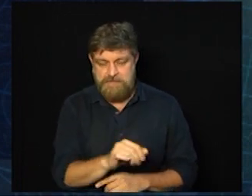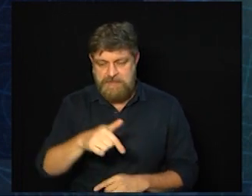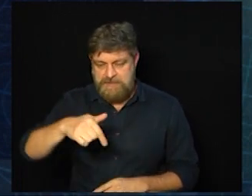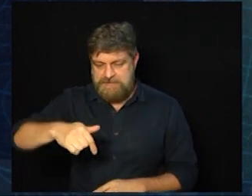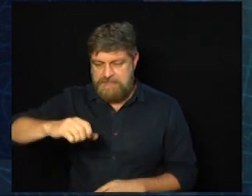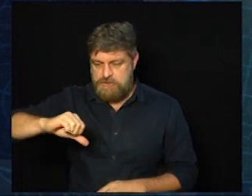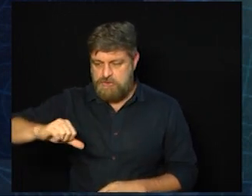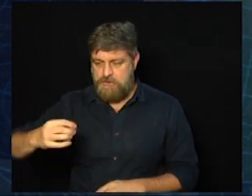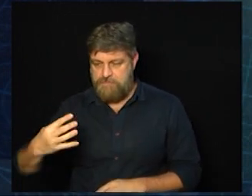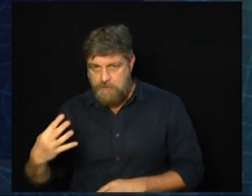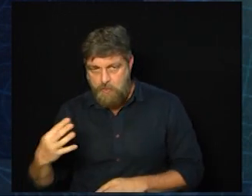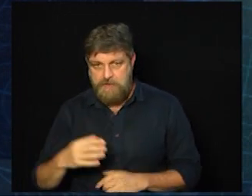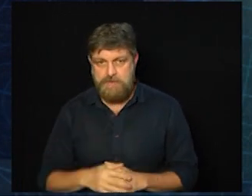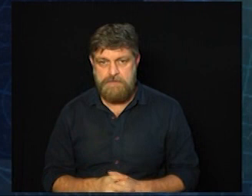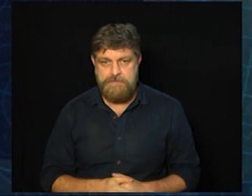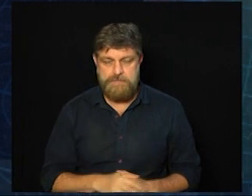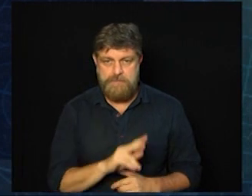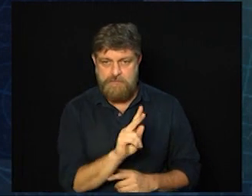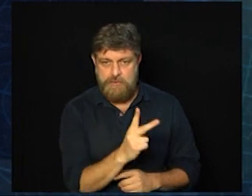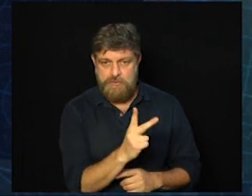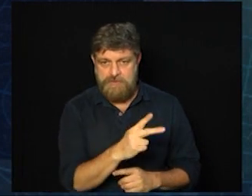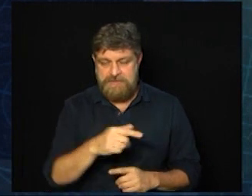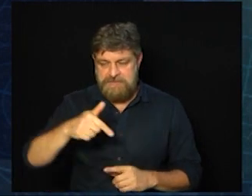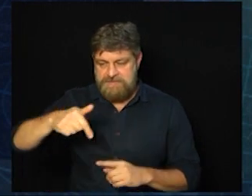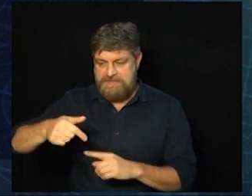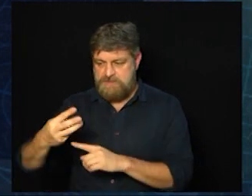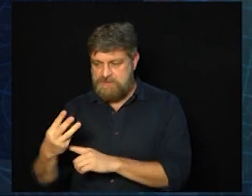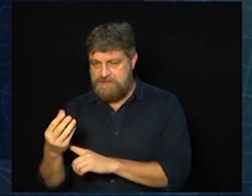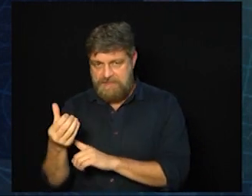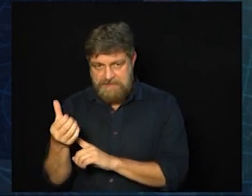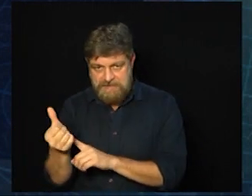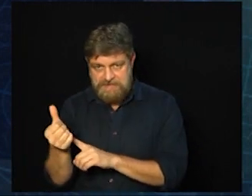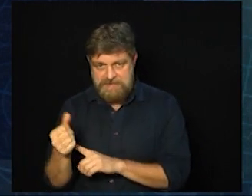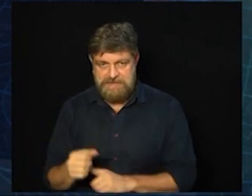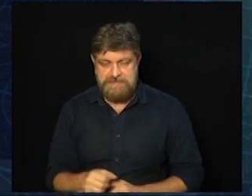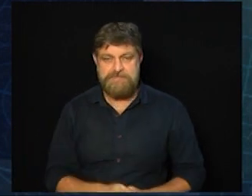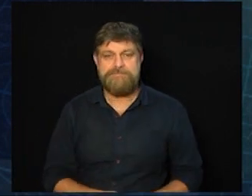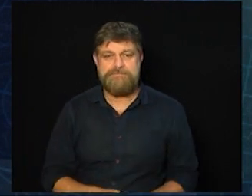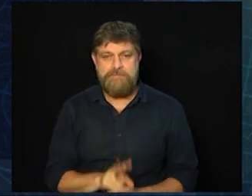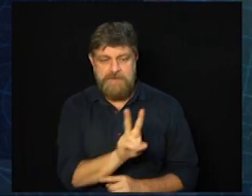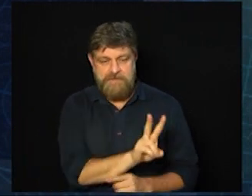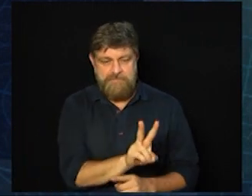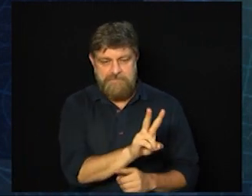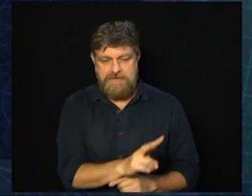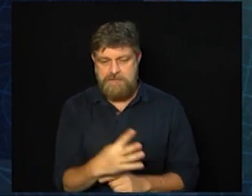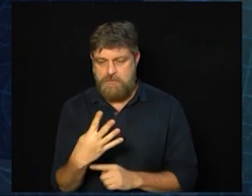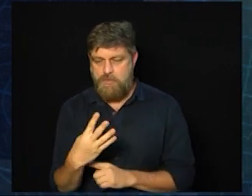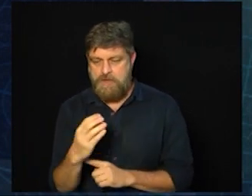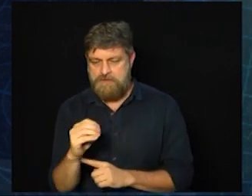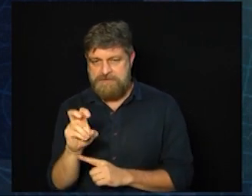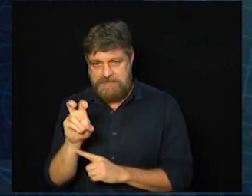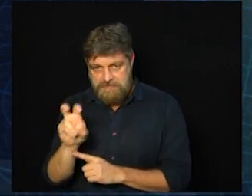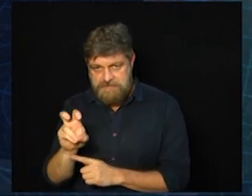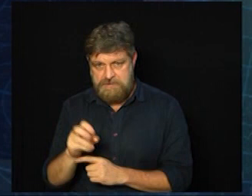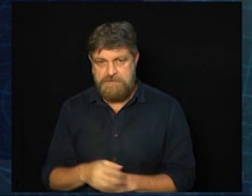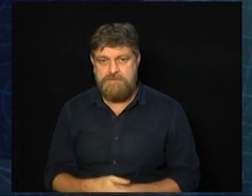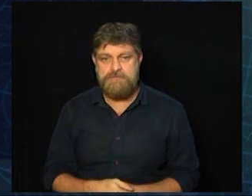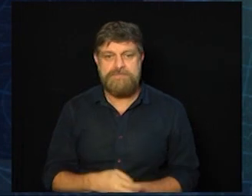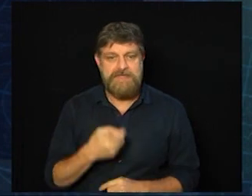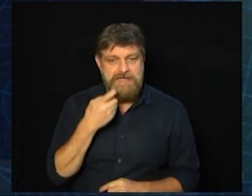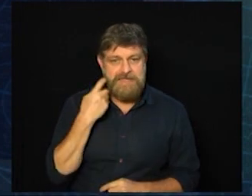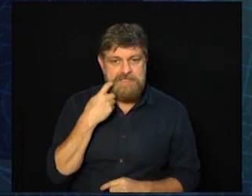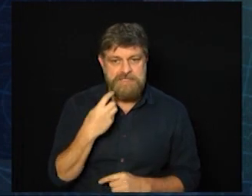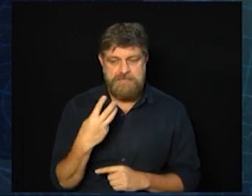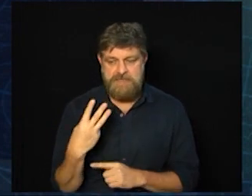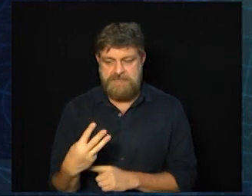Indaiatuba 794 Hortolândia 736 Valinhos 405